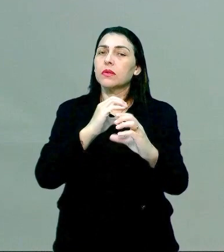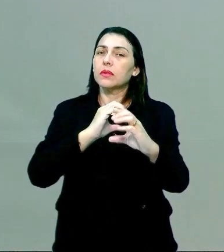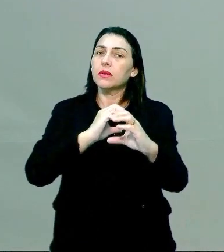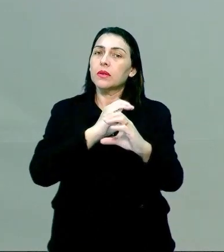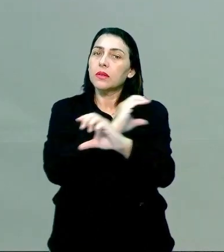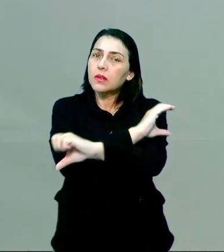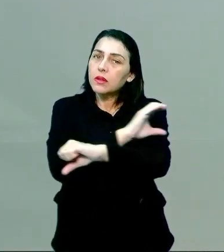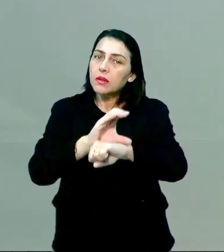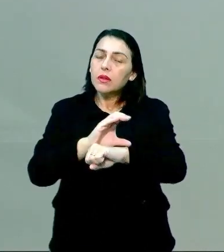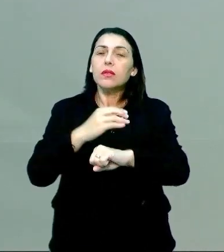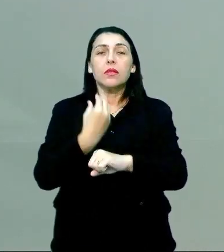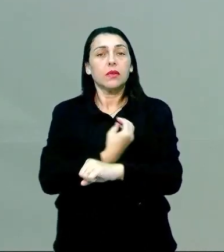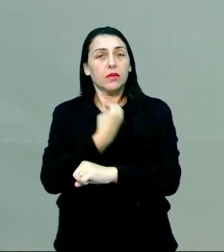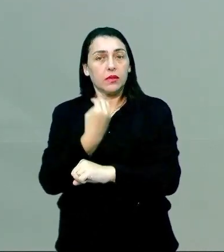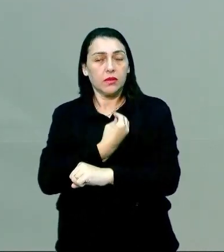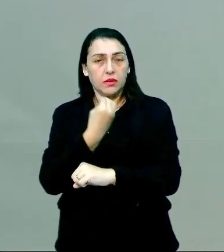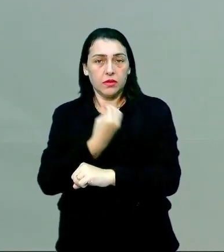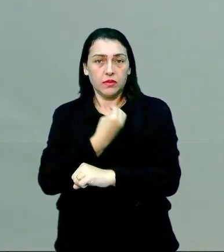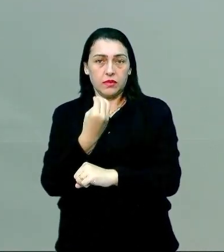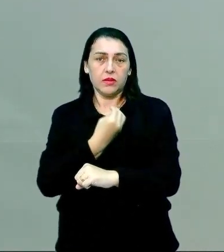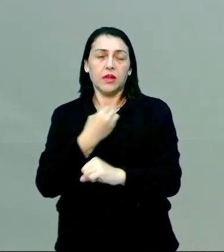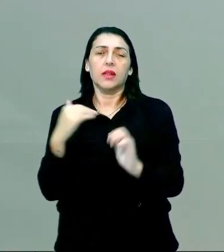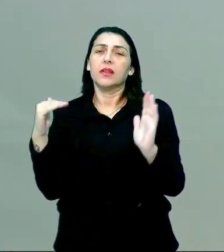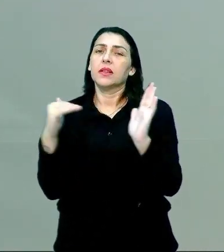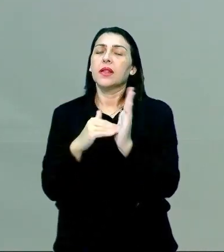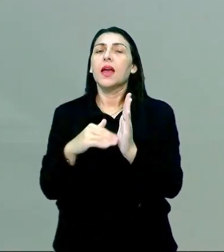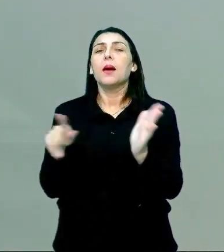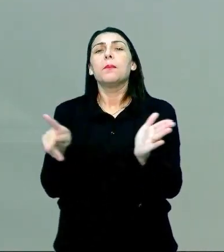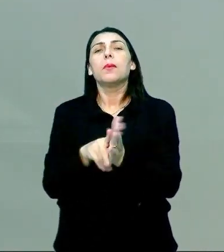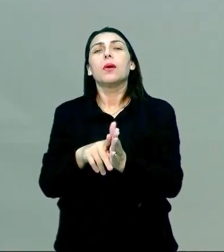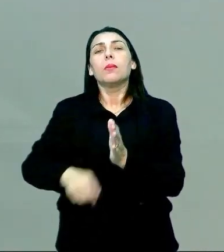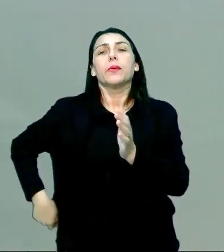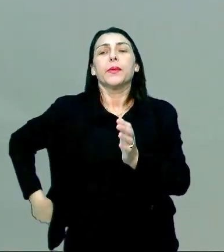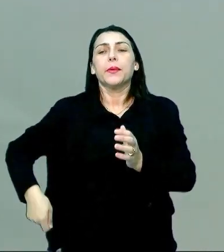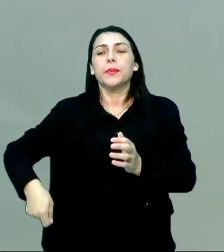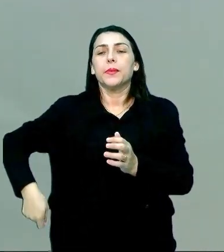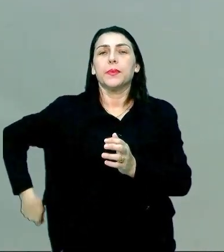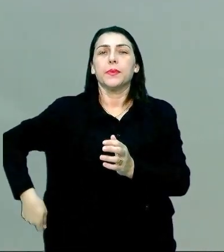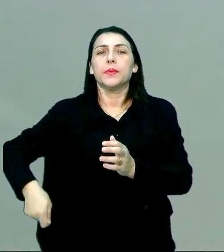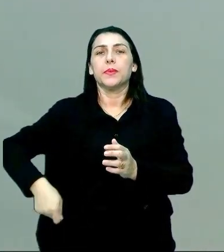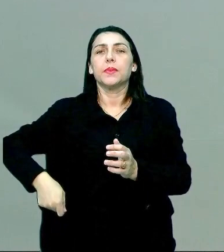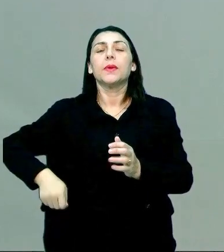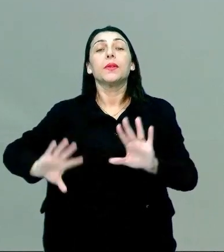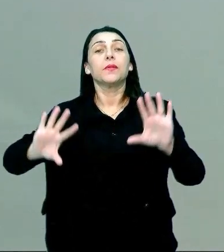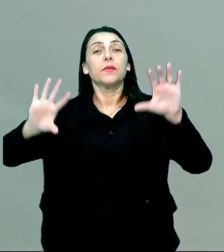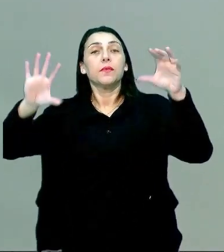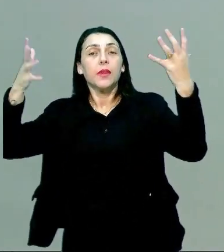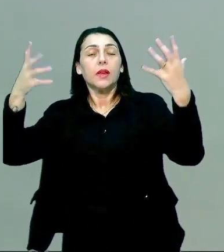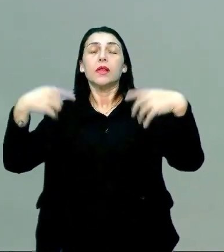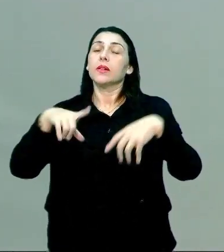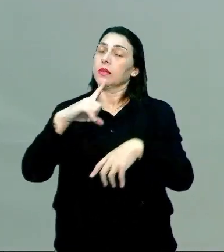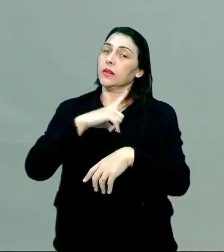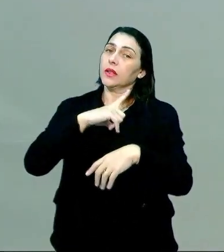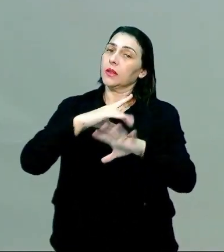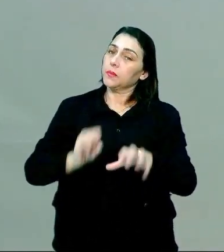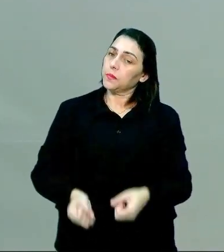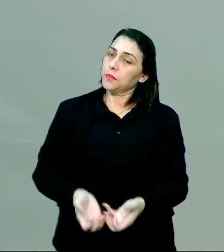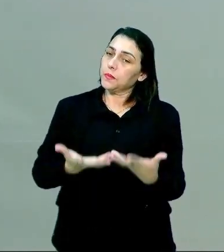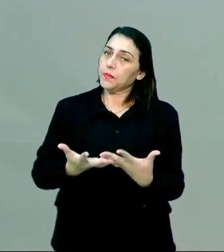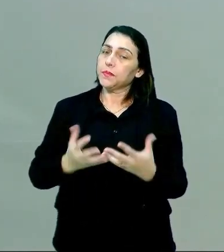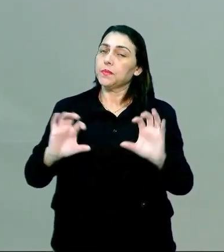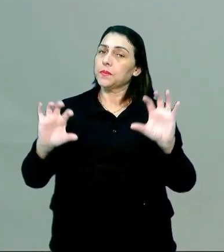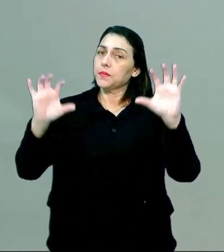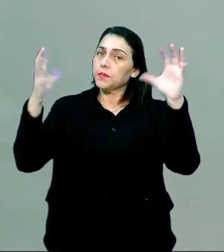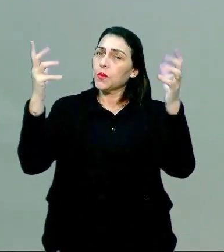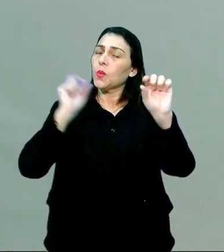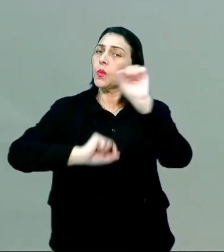A gente pode vivenciar, vislumbrar isso, até mesmo a própria quadrilha de festa junina, ela tem essa manifestação de